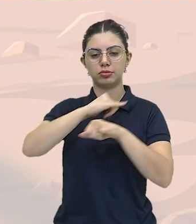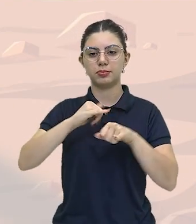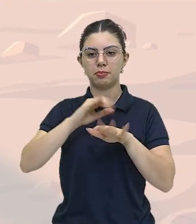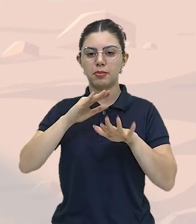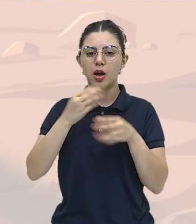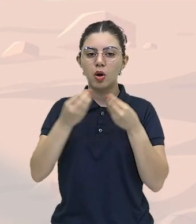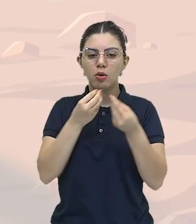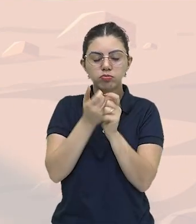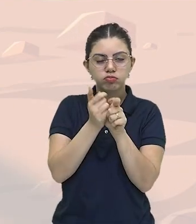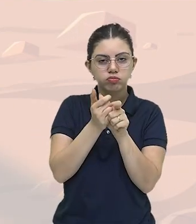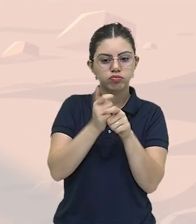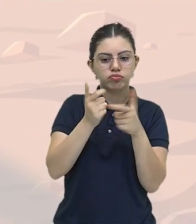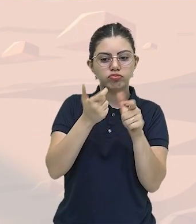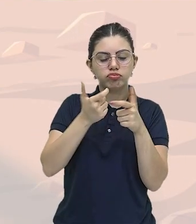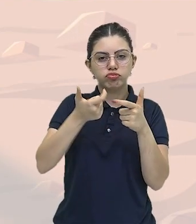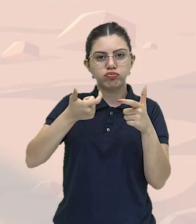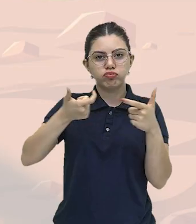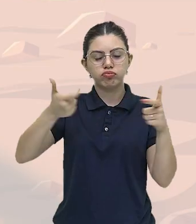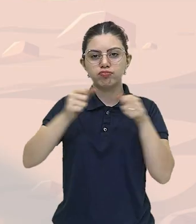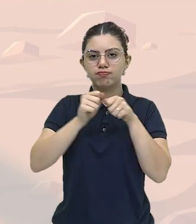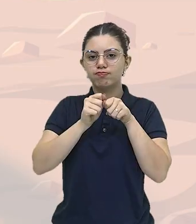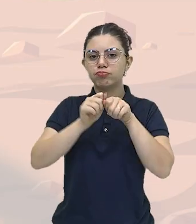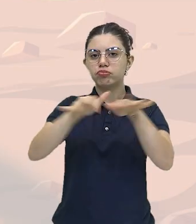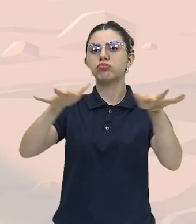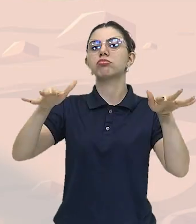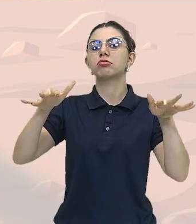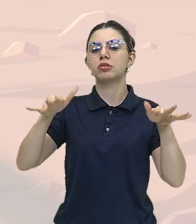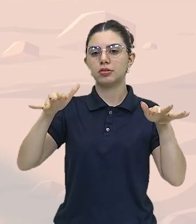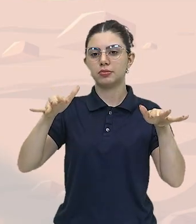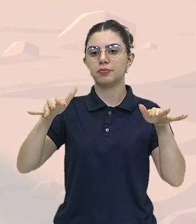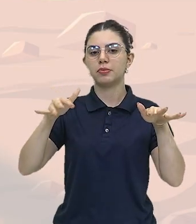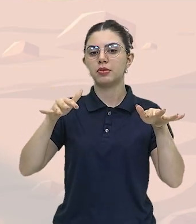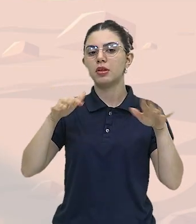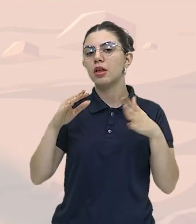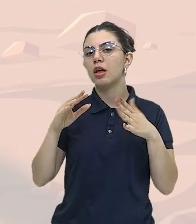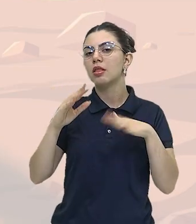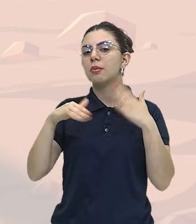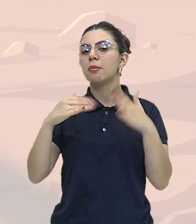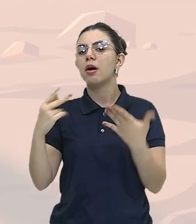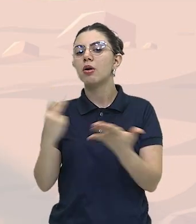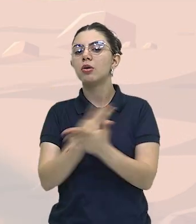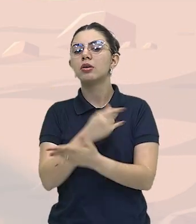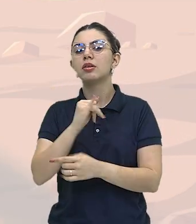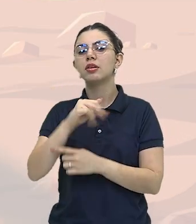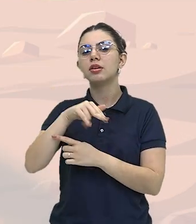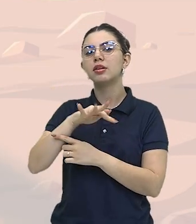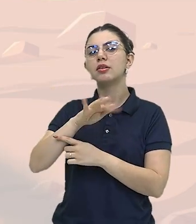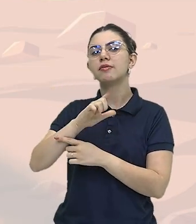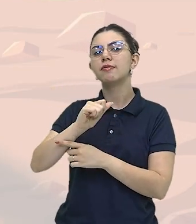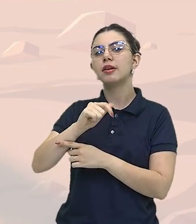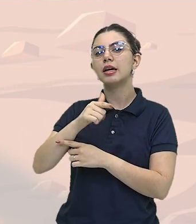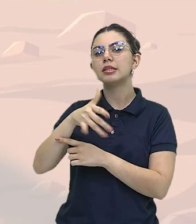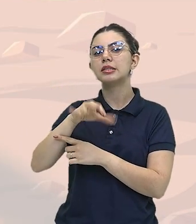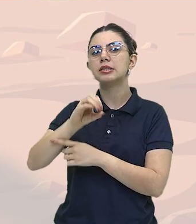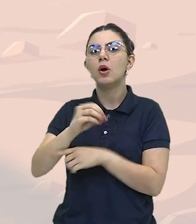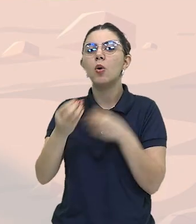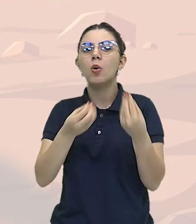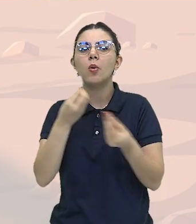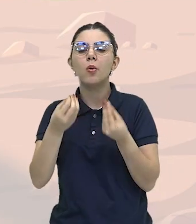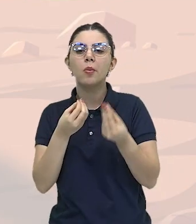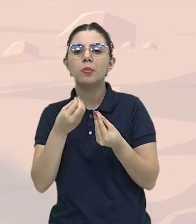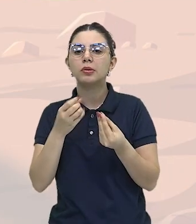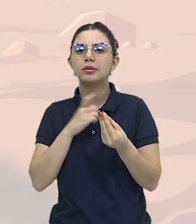começou a se expandir muito rapidamente, ocorreu um processo chamado de inflação, tá certo? Onde a matéria ficava